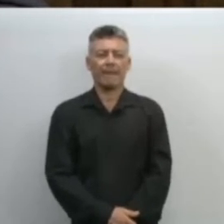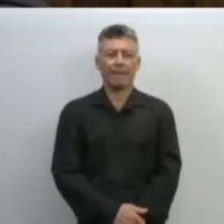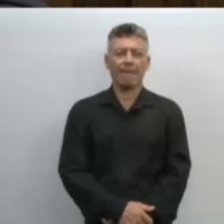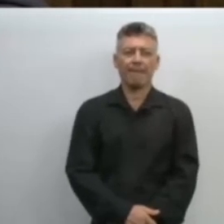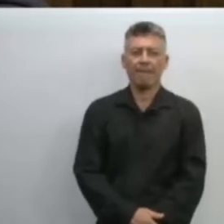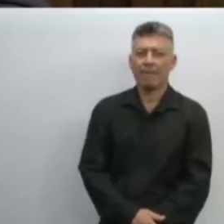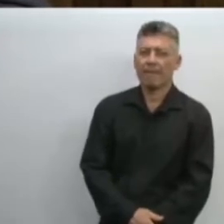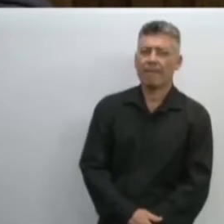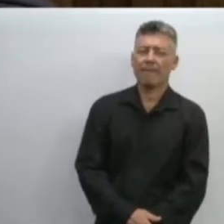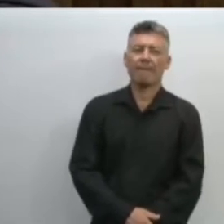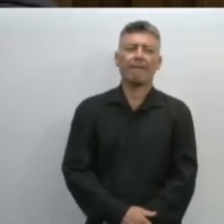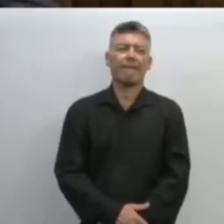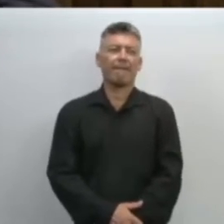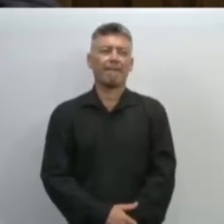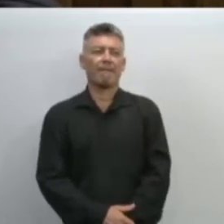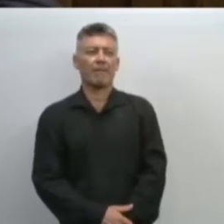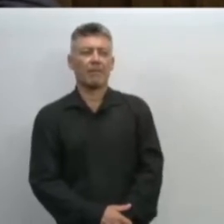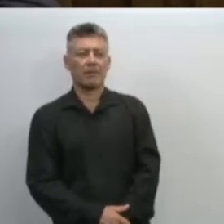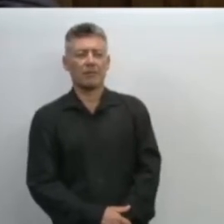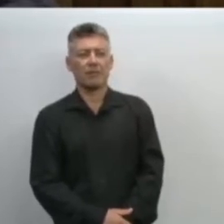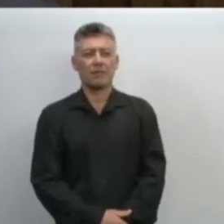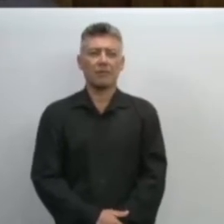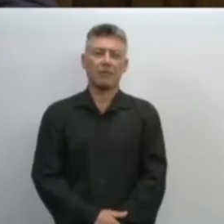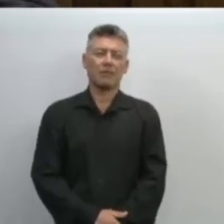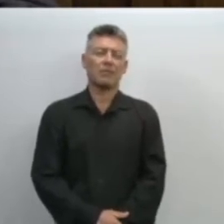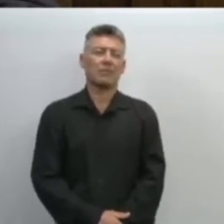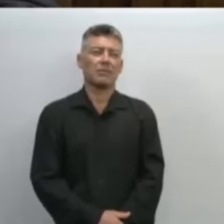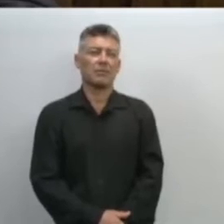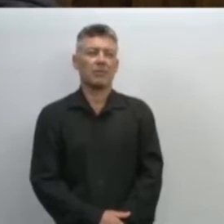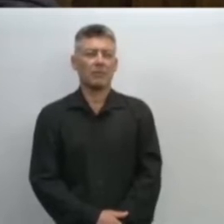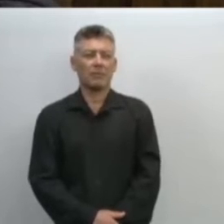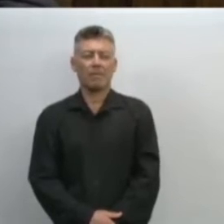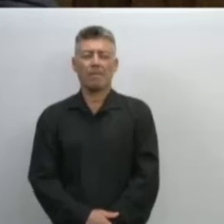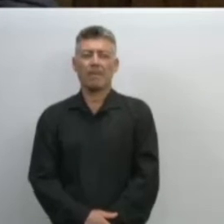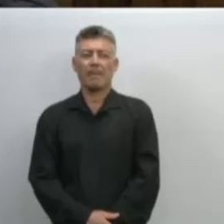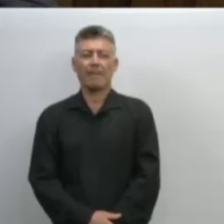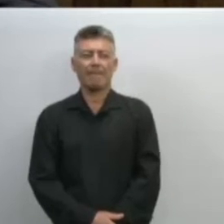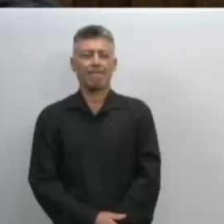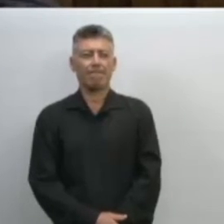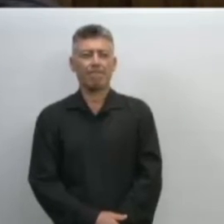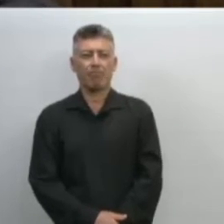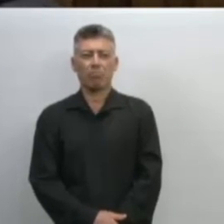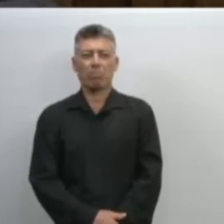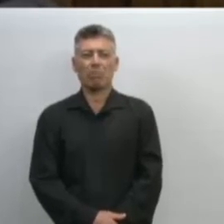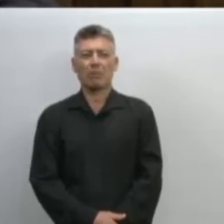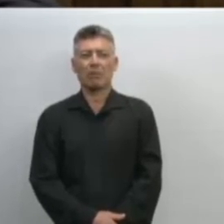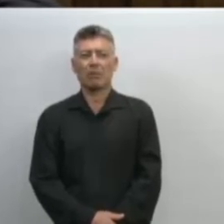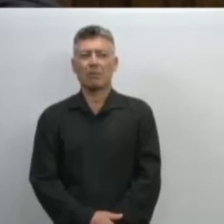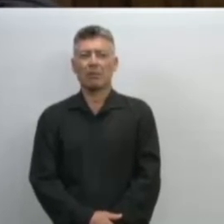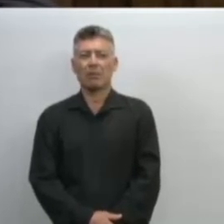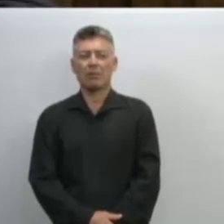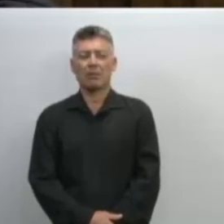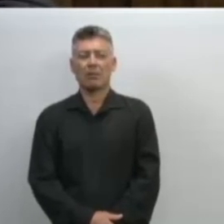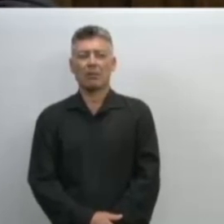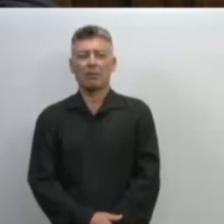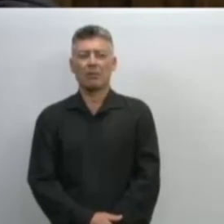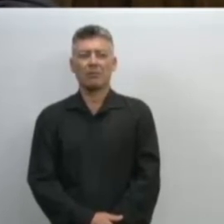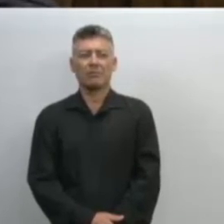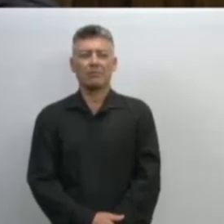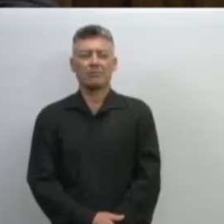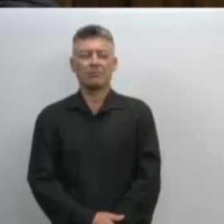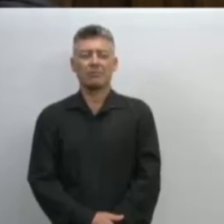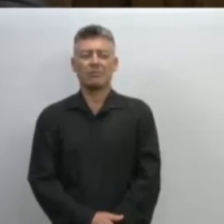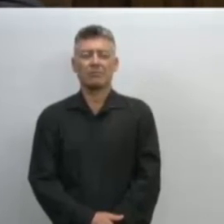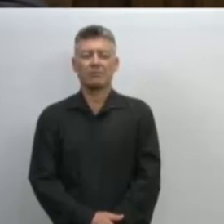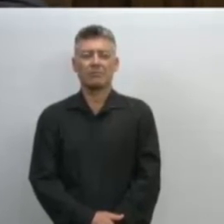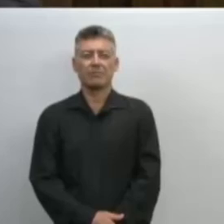Quem pediu primeiro para a vereadora Diva, em seguida para o professor Roberto. Isso. E pediu a subscrição. Obrigada. Ambos.